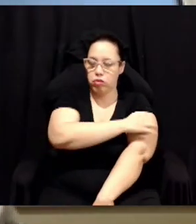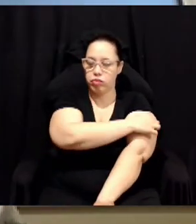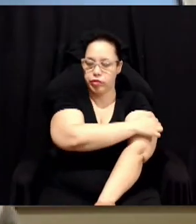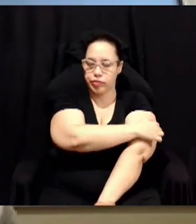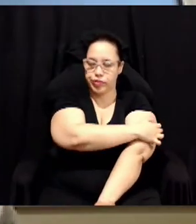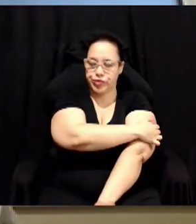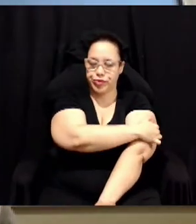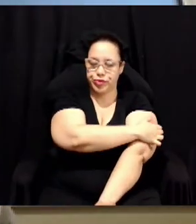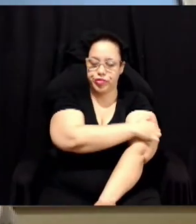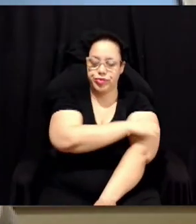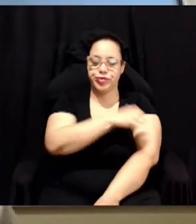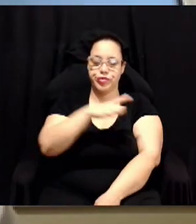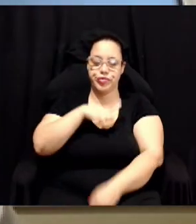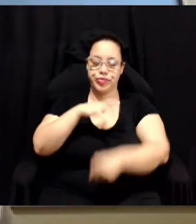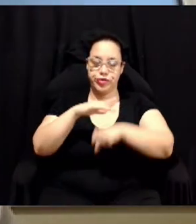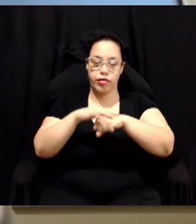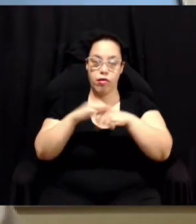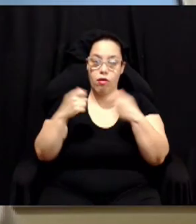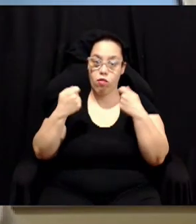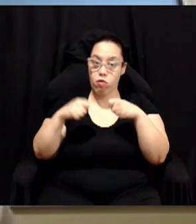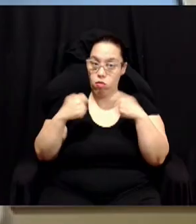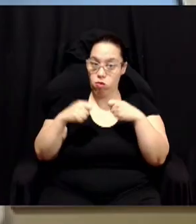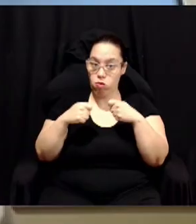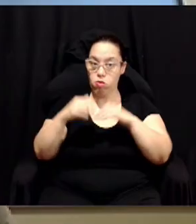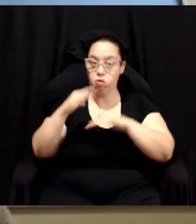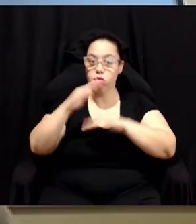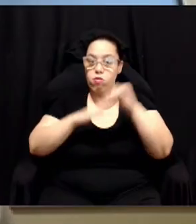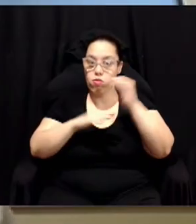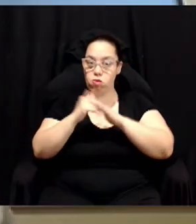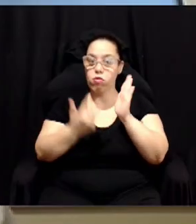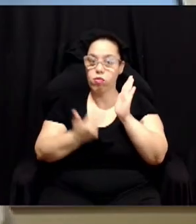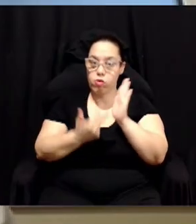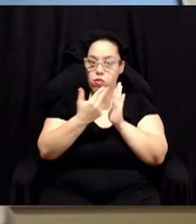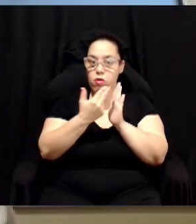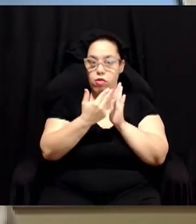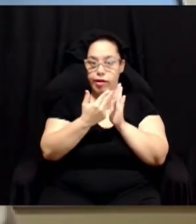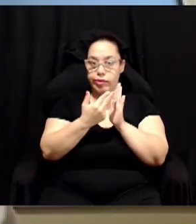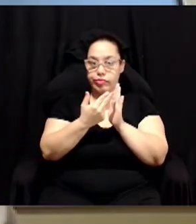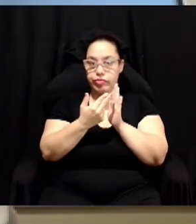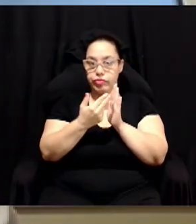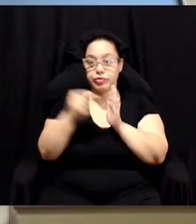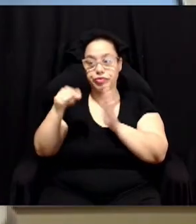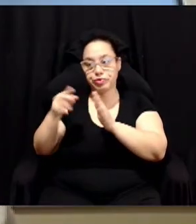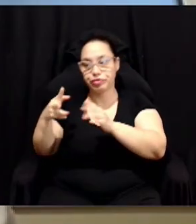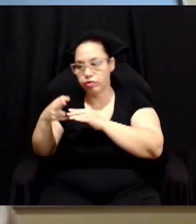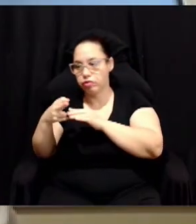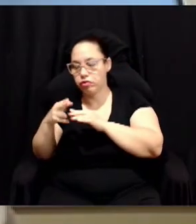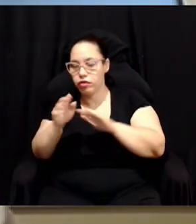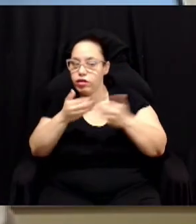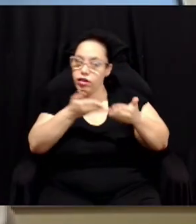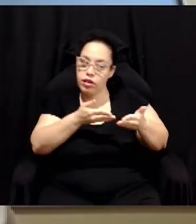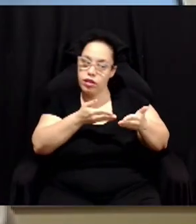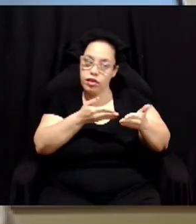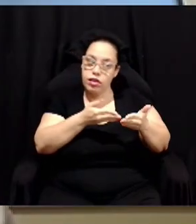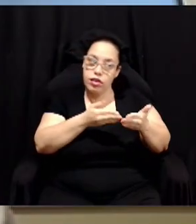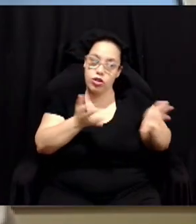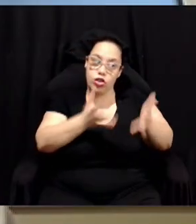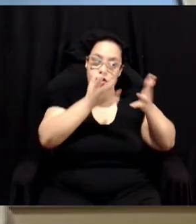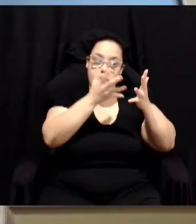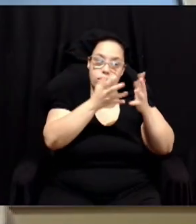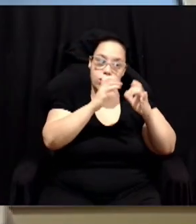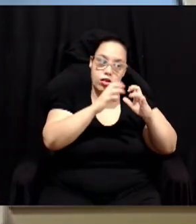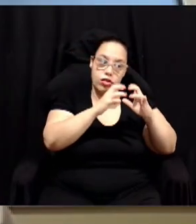Parkinson vão precisar de algum tratamento cirúrgico, quer seja esse de interrupção, quer seja esse de estimulação cerebral